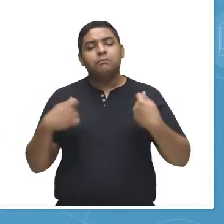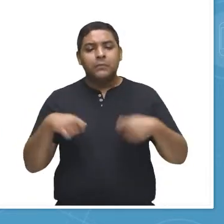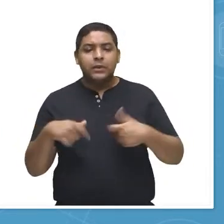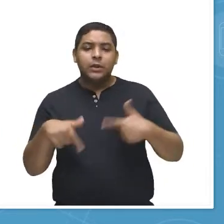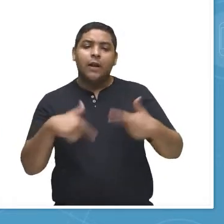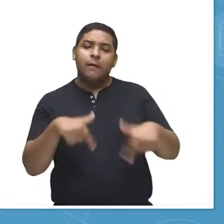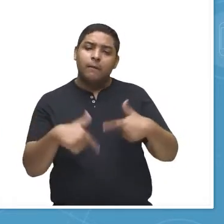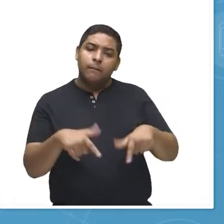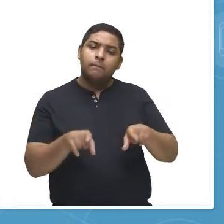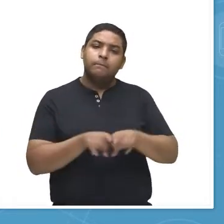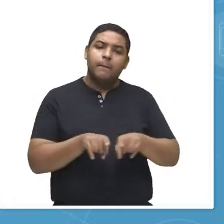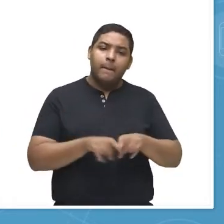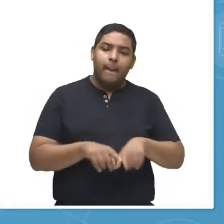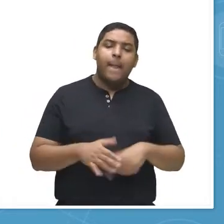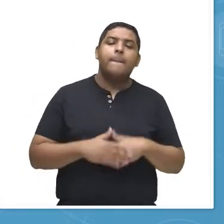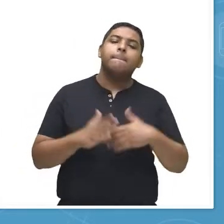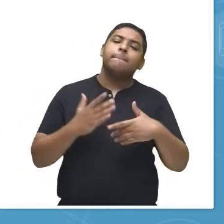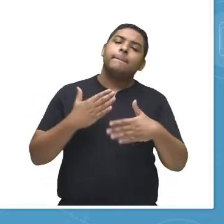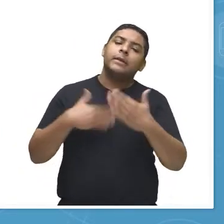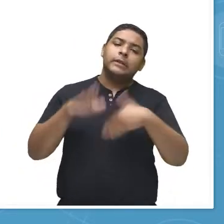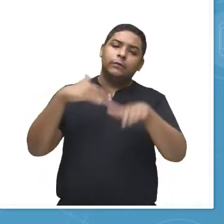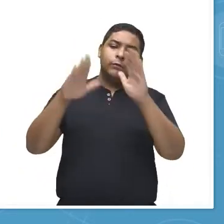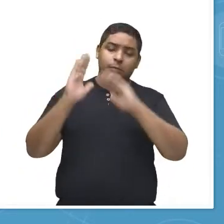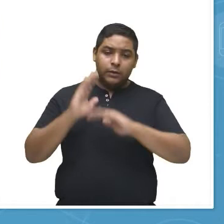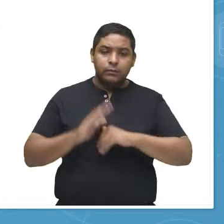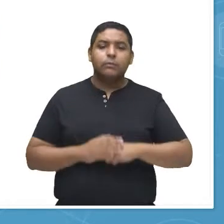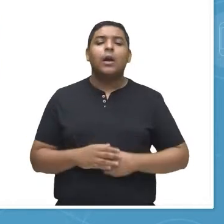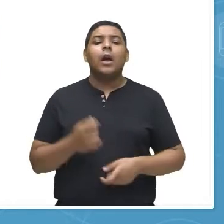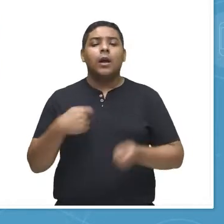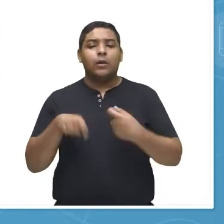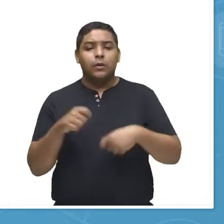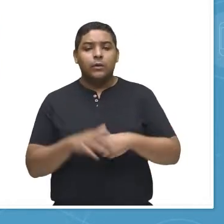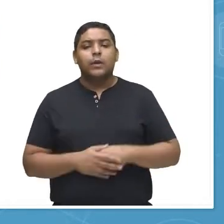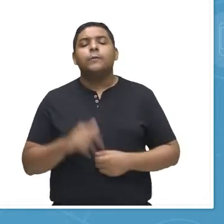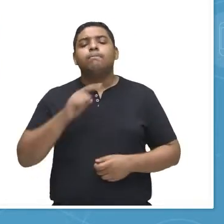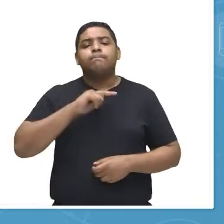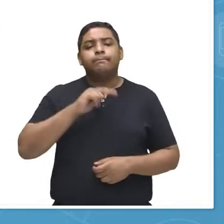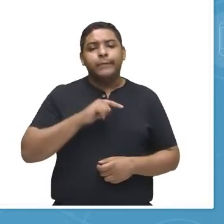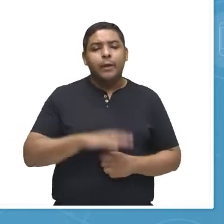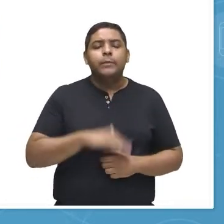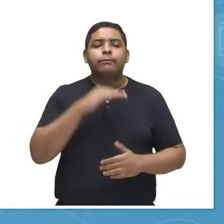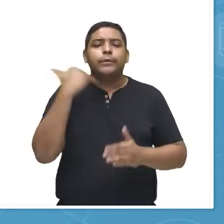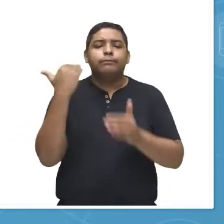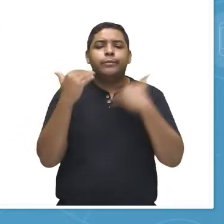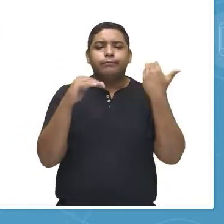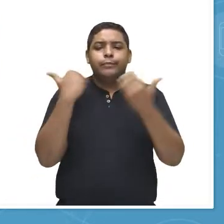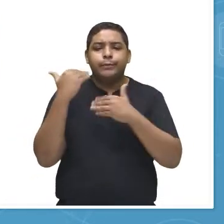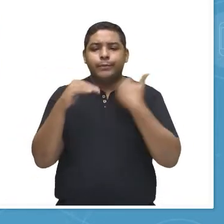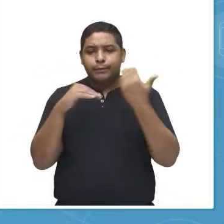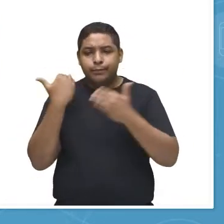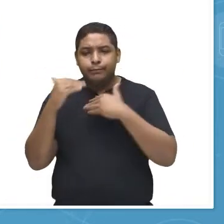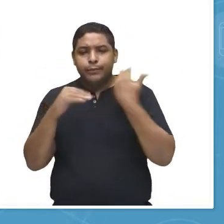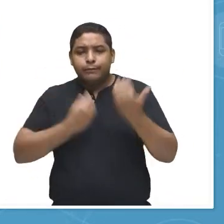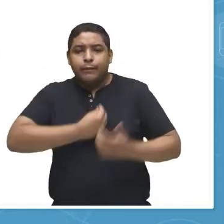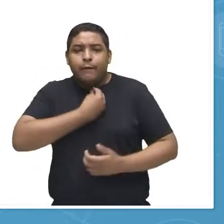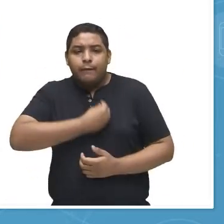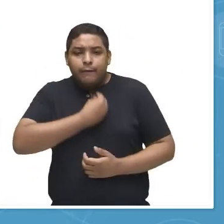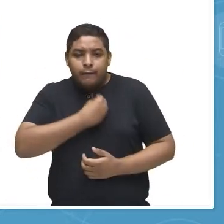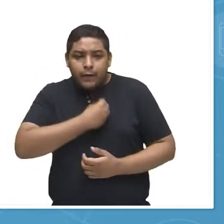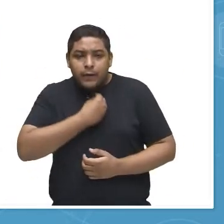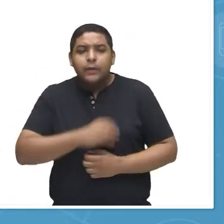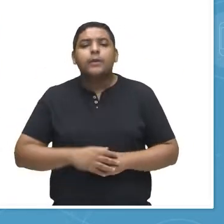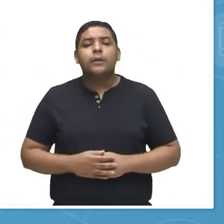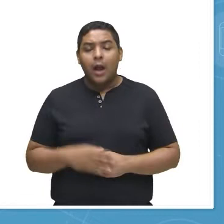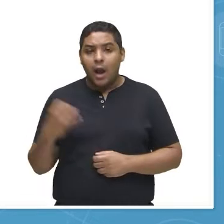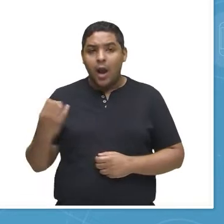da economia. Infelizmente, perdemos muitas vidas, ainda estamos perdendo muitas vidas, né? Mas as vidas importam